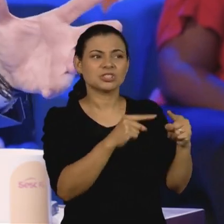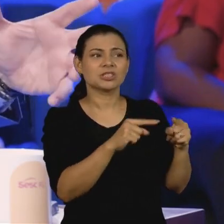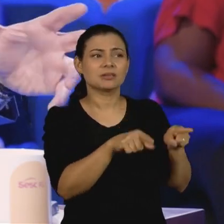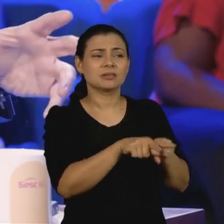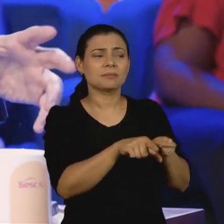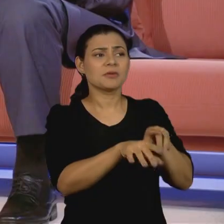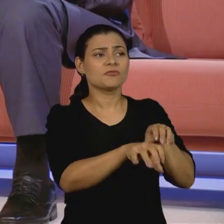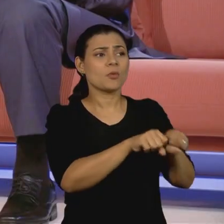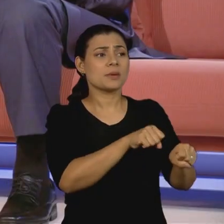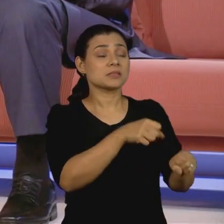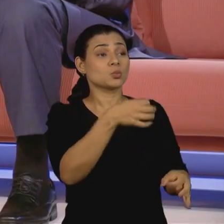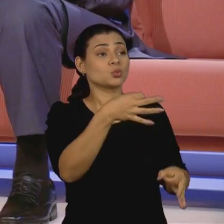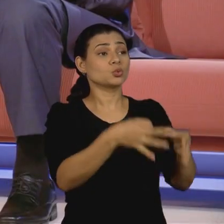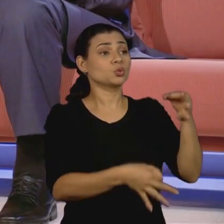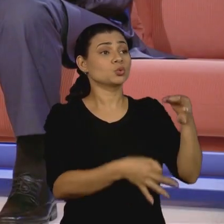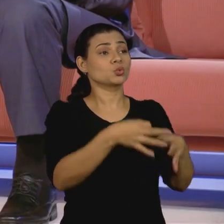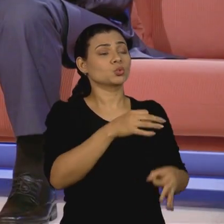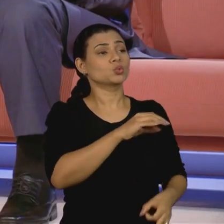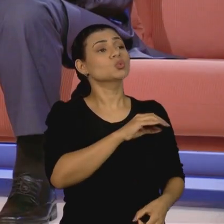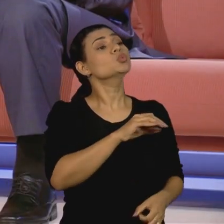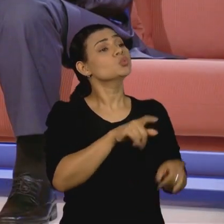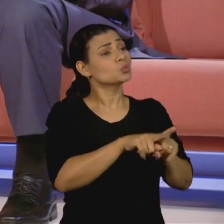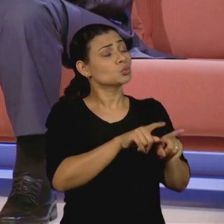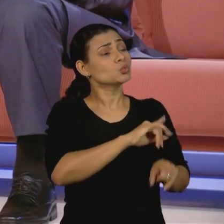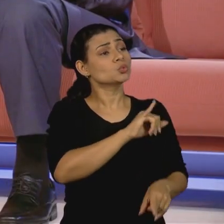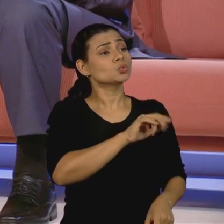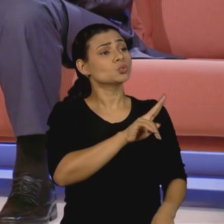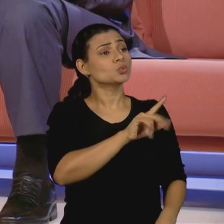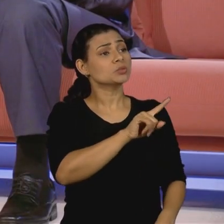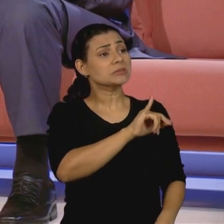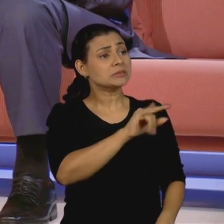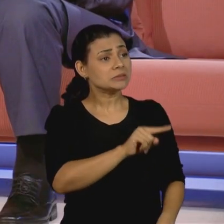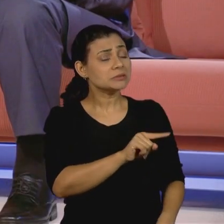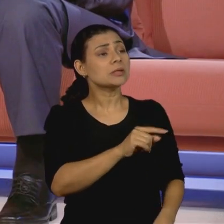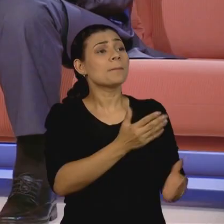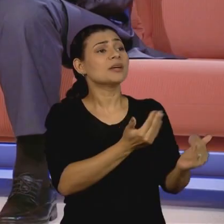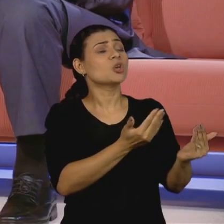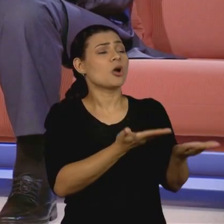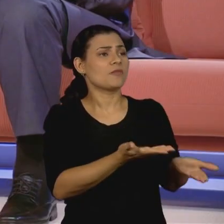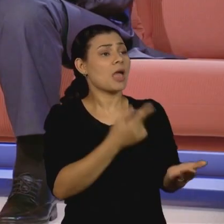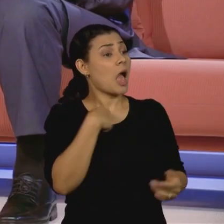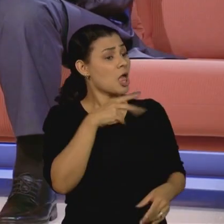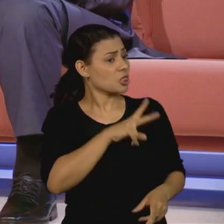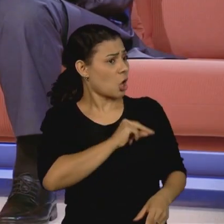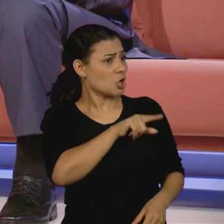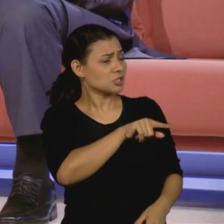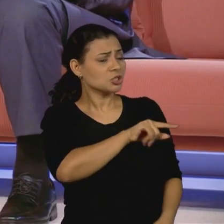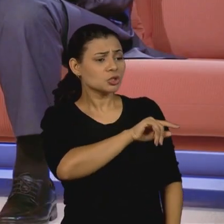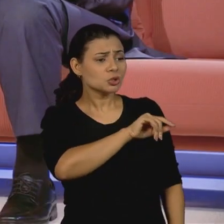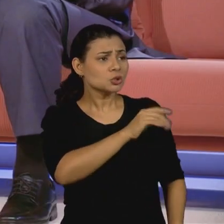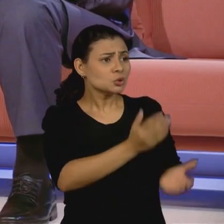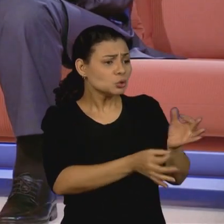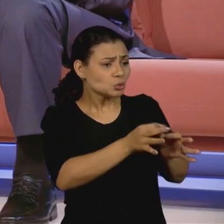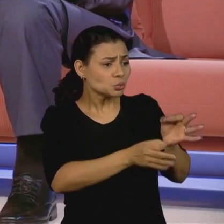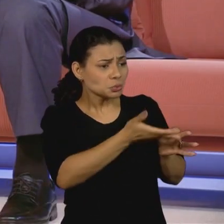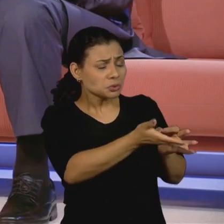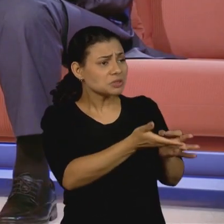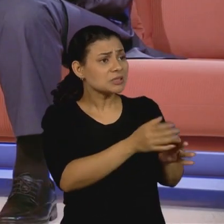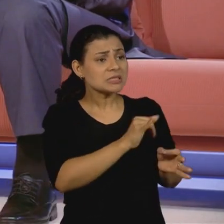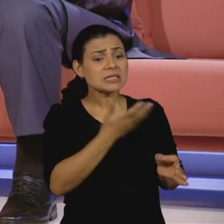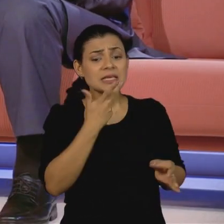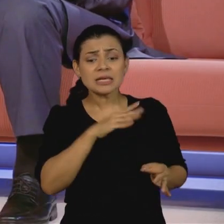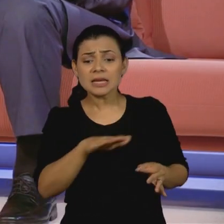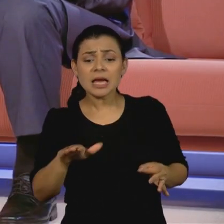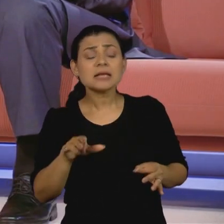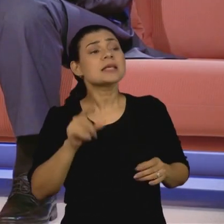desse juiz, de alguns juízes mais jovens, porque a pessoa olha ali e fala assim, olha, esse juiz, ele vai decidir se uma criança fica com o